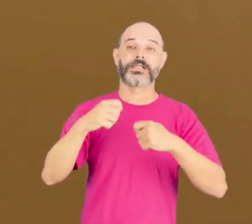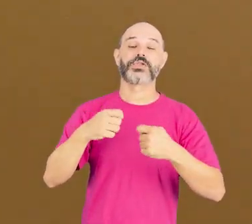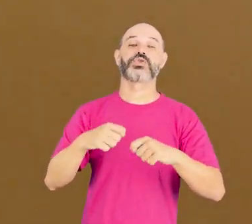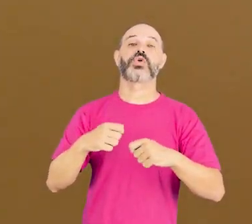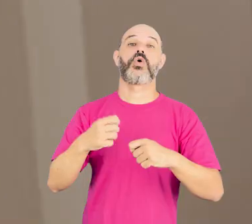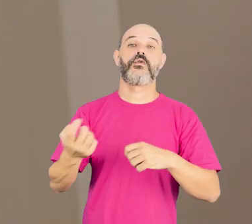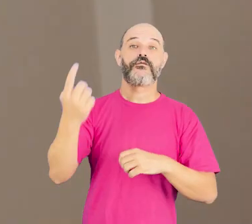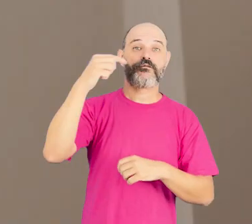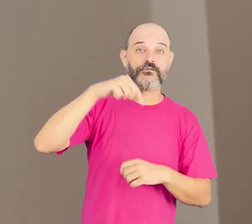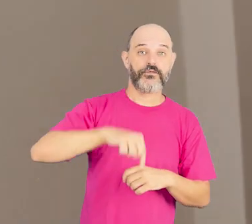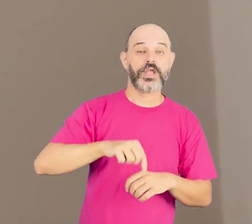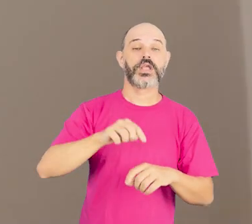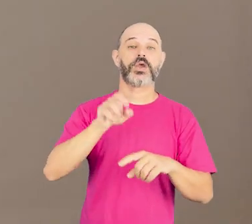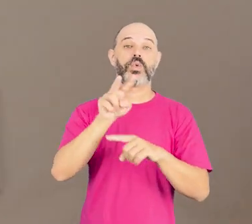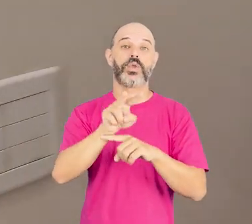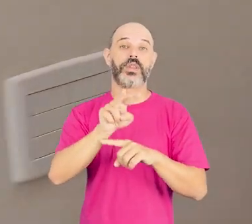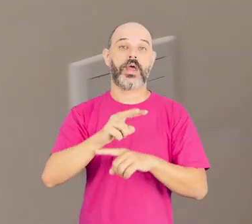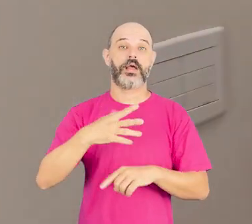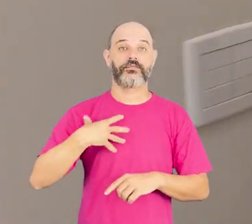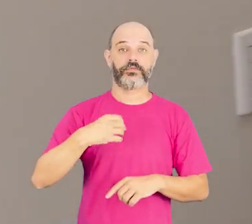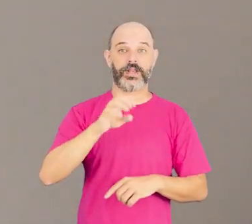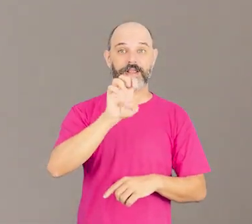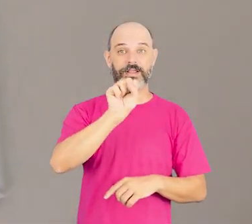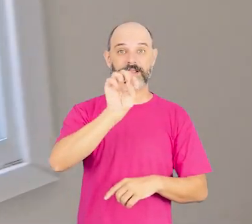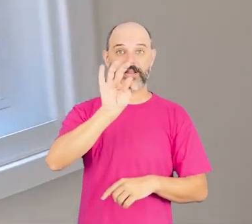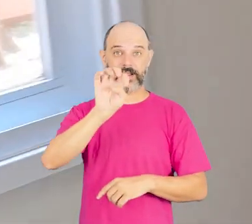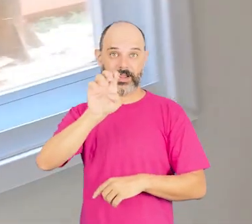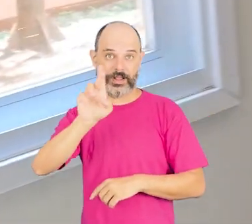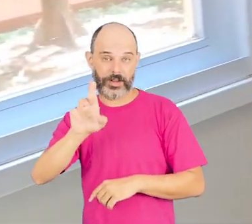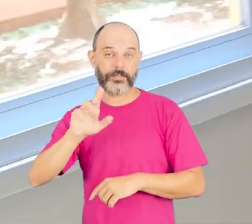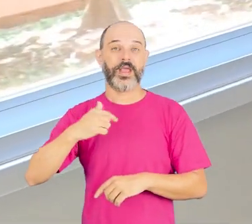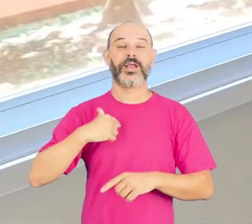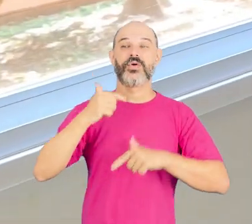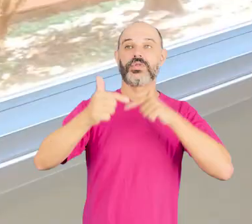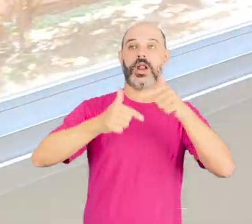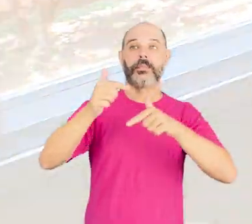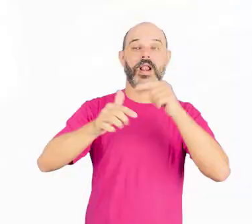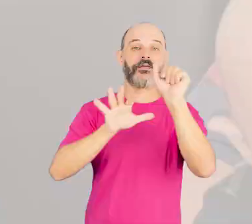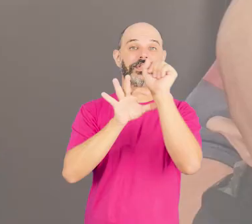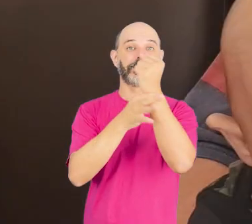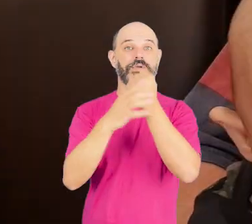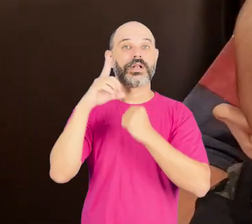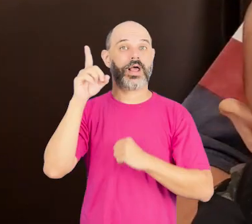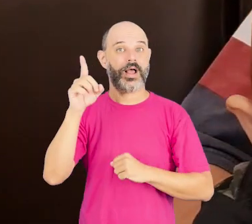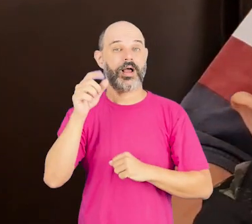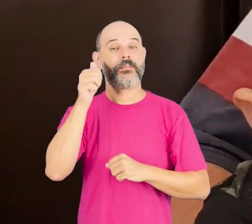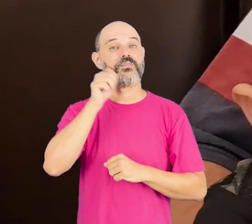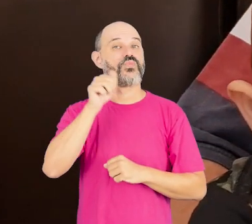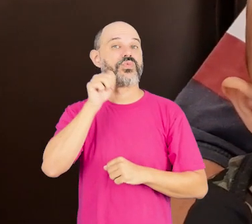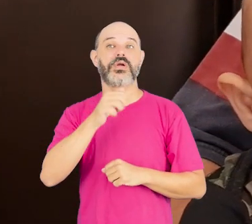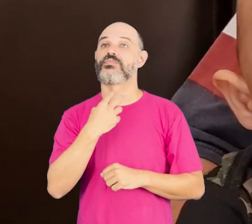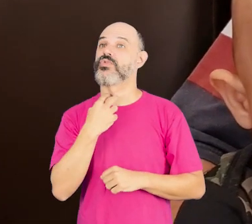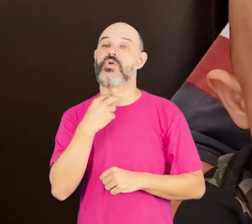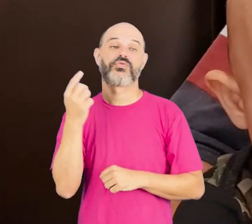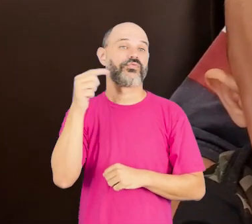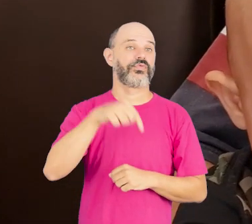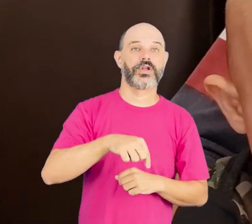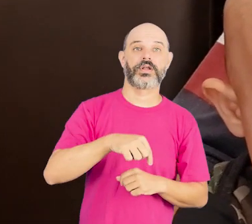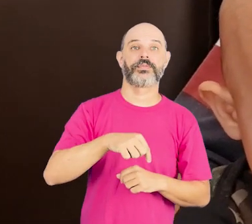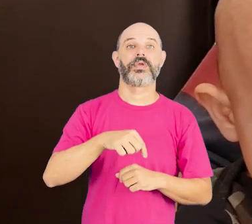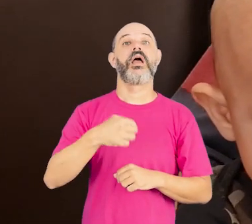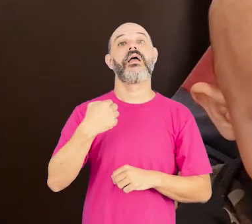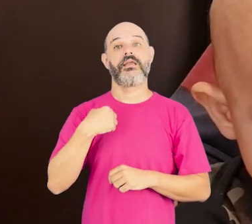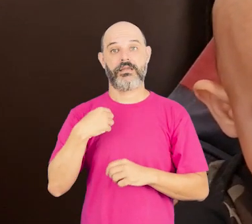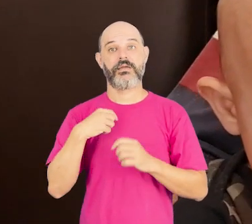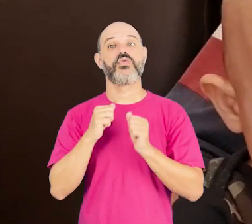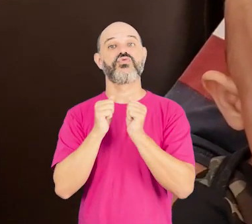contra o câncer da Esther. Aí nós viemos para cá. Eu trabalhava de segurança lá. A mulher não pôde vir, então tive que eu